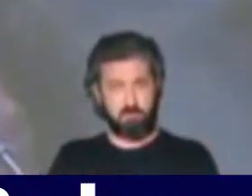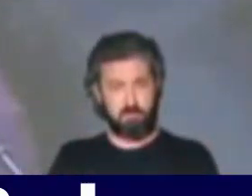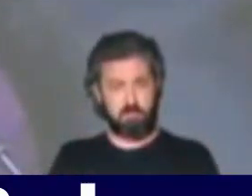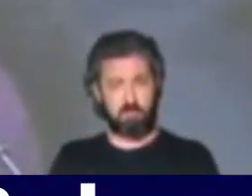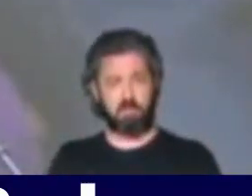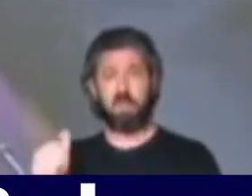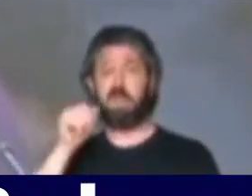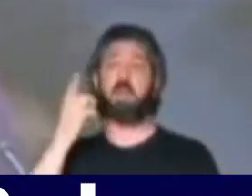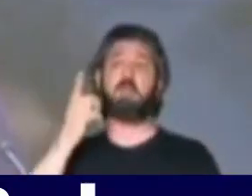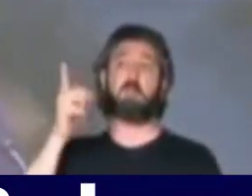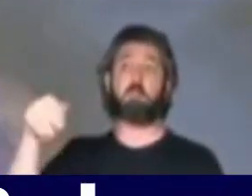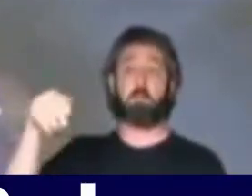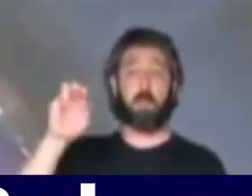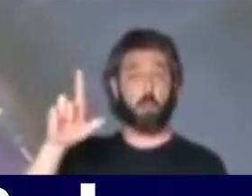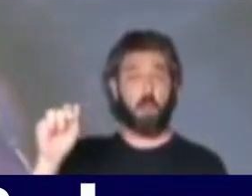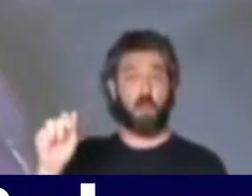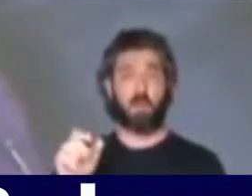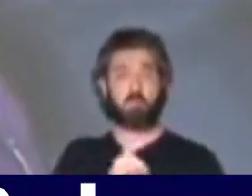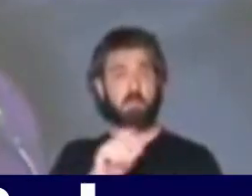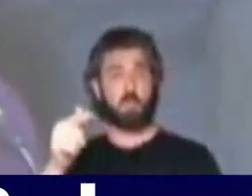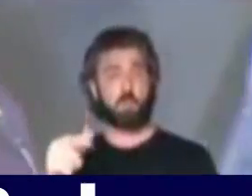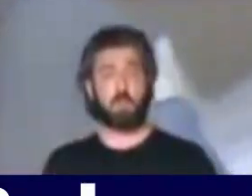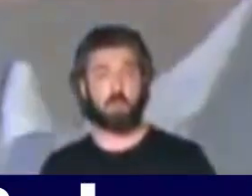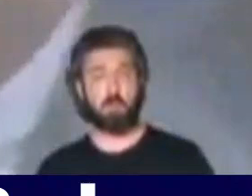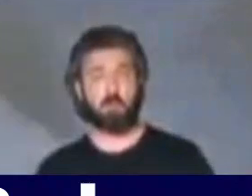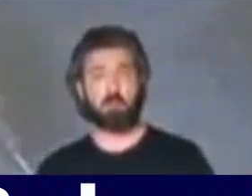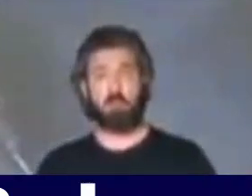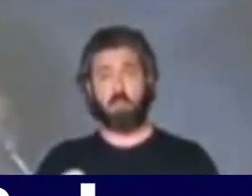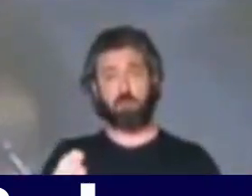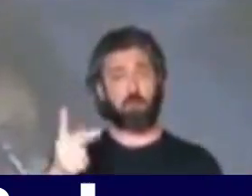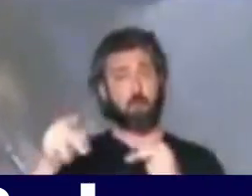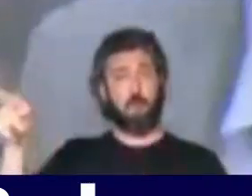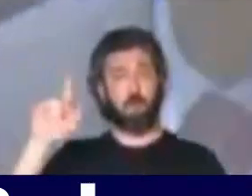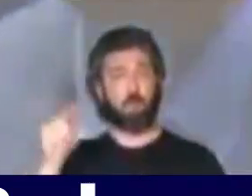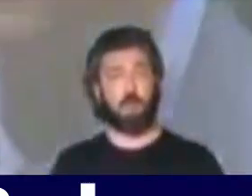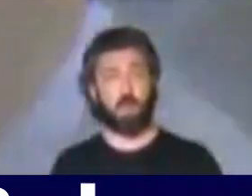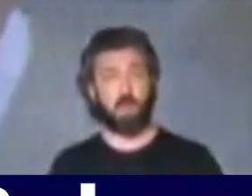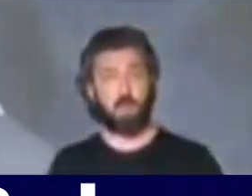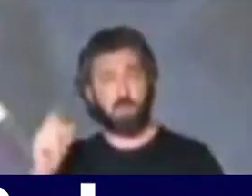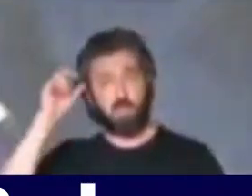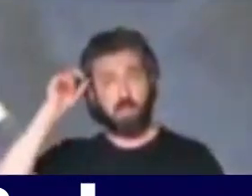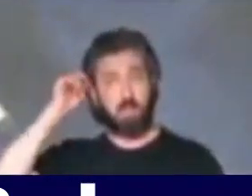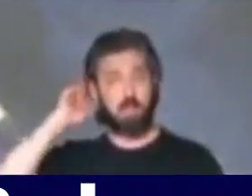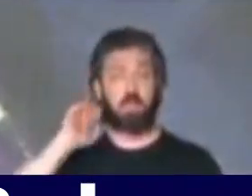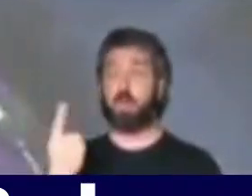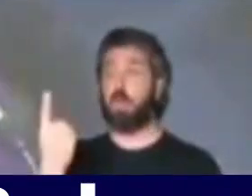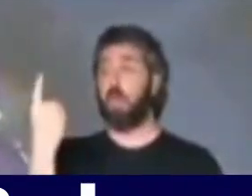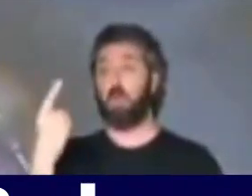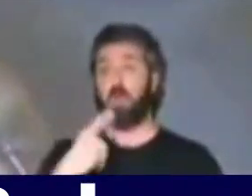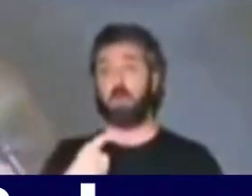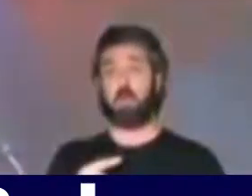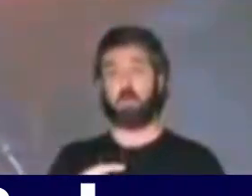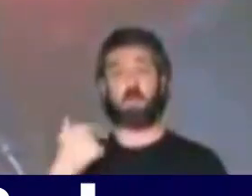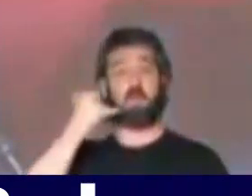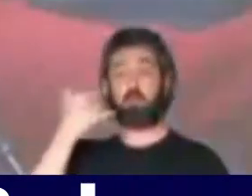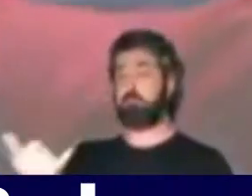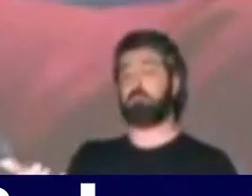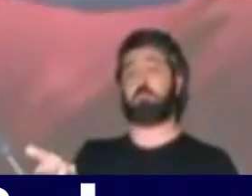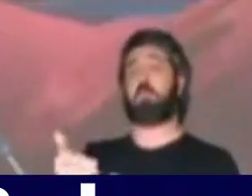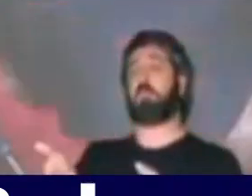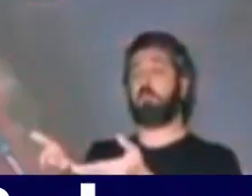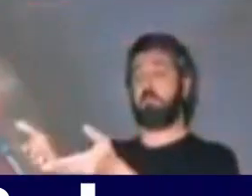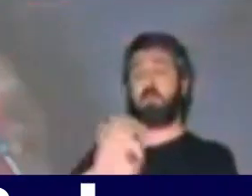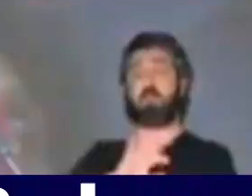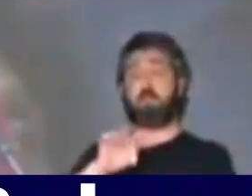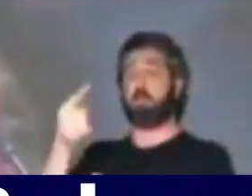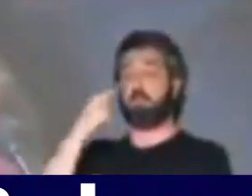investigações? A deputada Manuela não tem esse medo, não é frouxa como alguns. Foi a única que entregou o seu telefone, chegou na